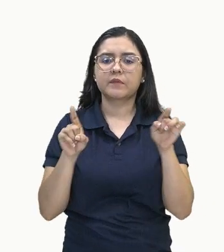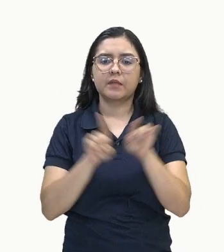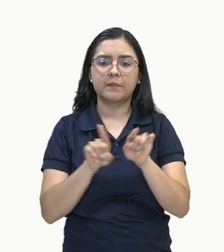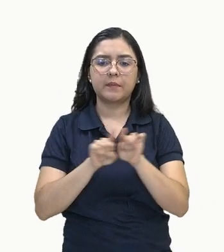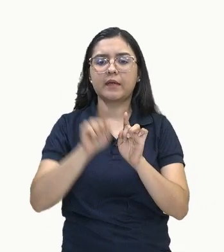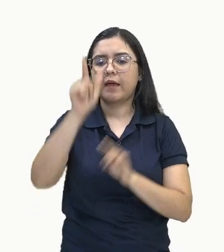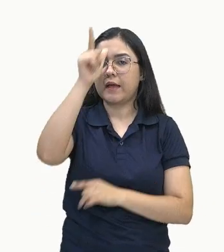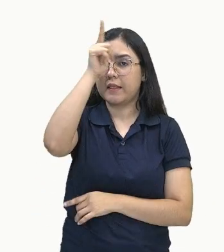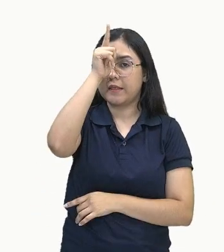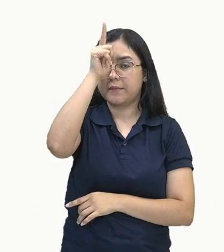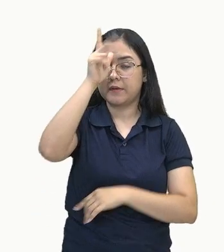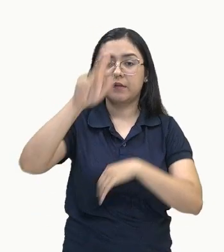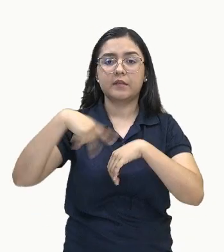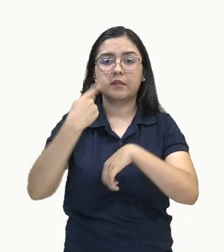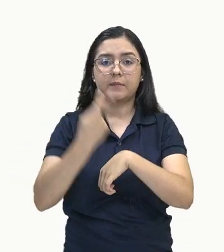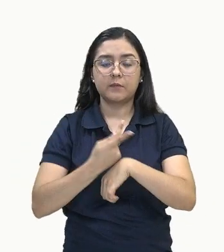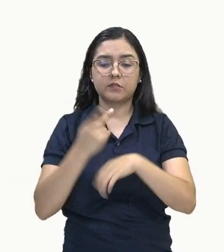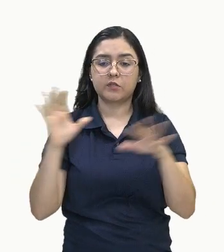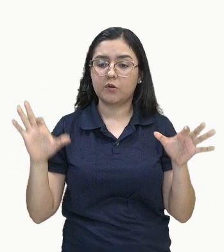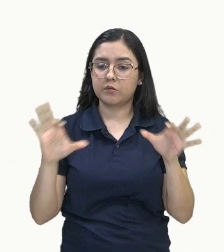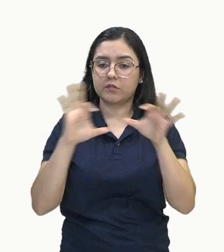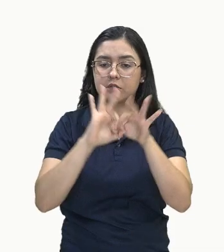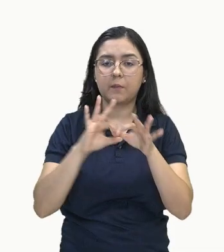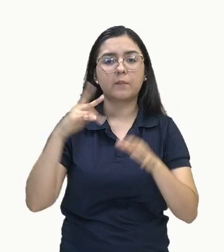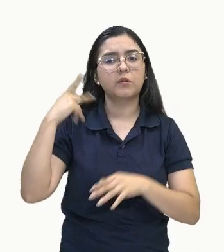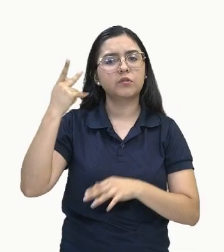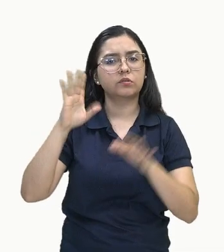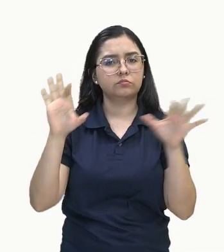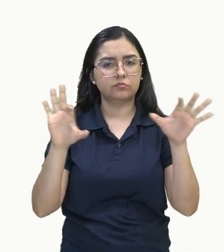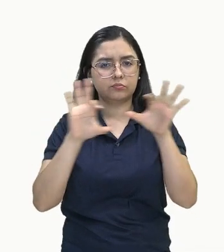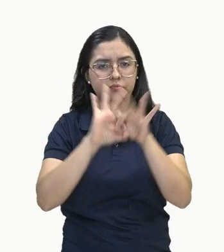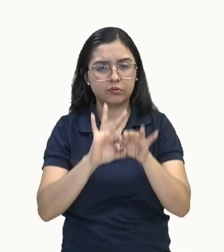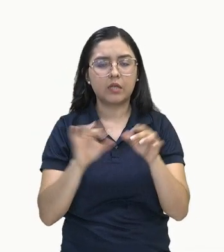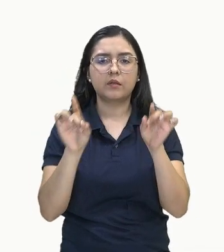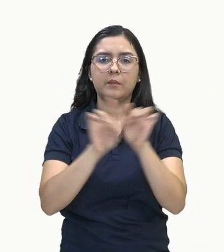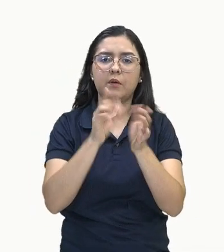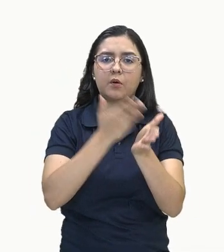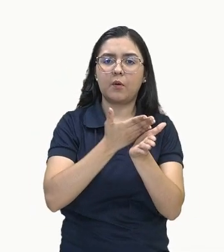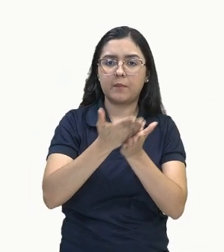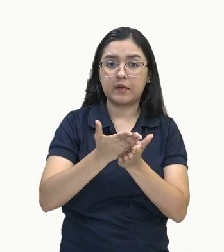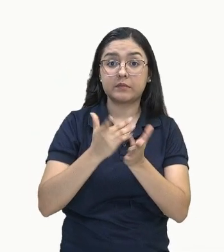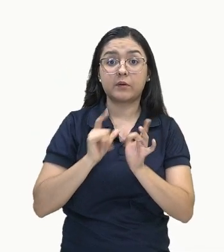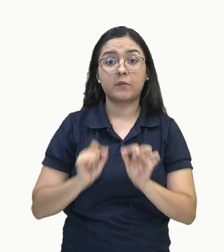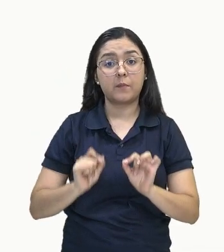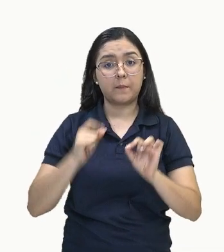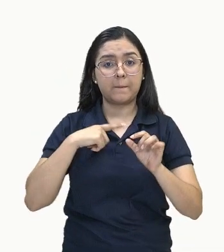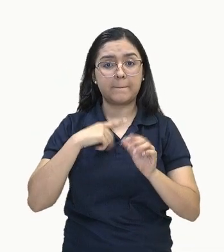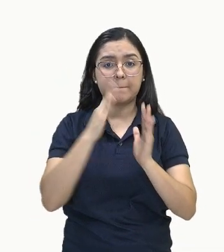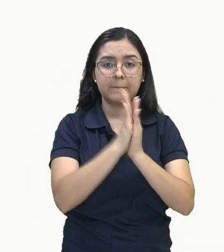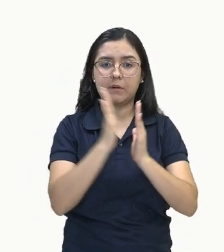Alemanha, após a sua unificação política, também inicia o seu processo de